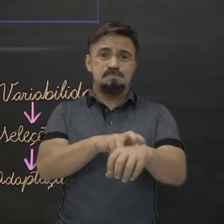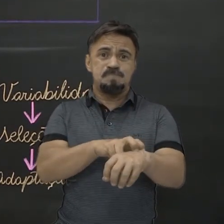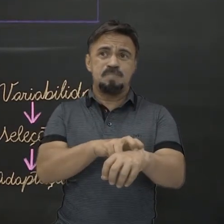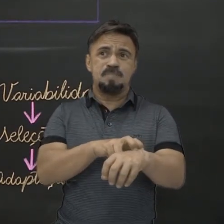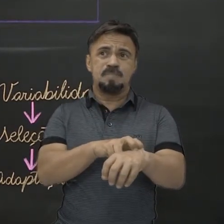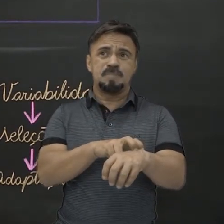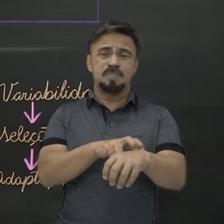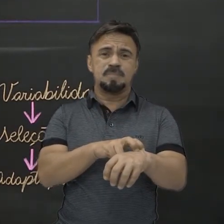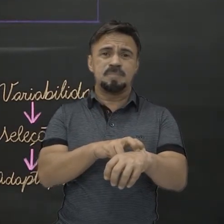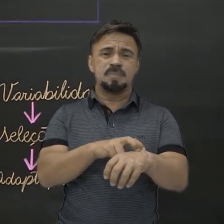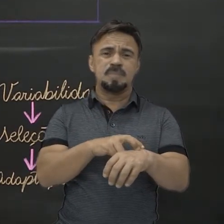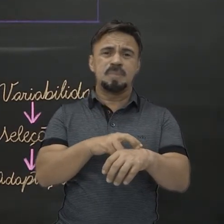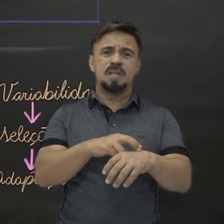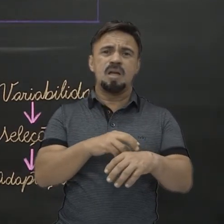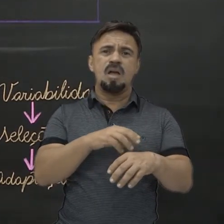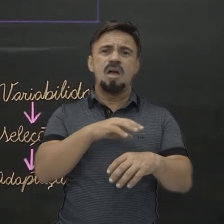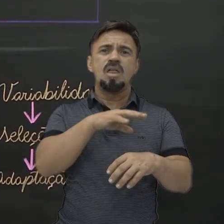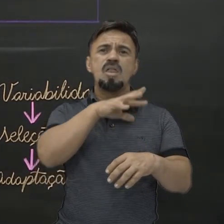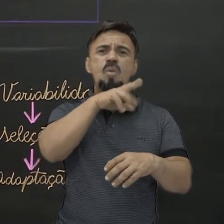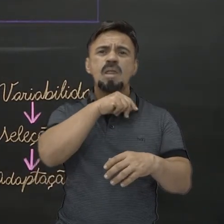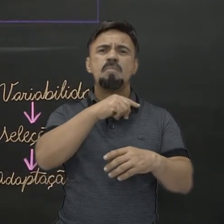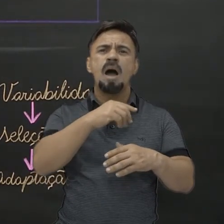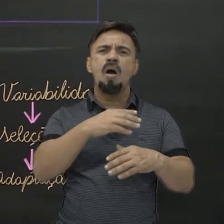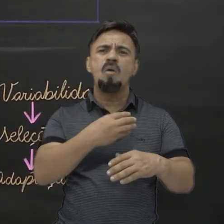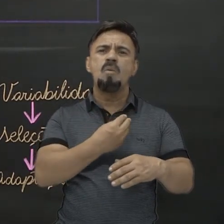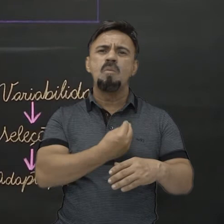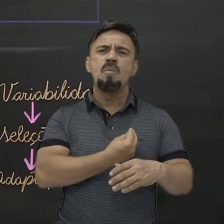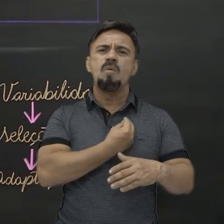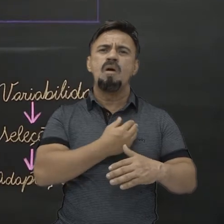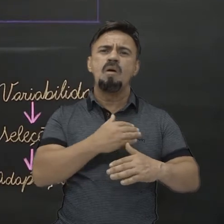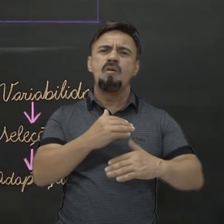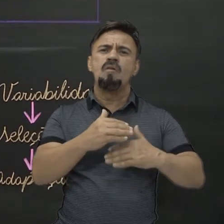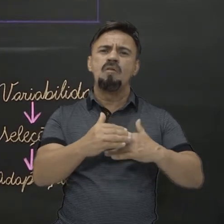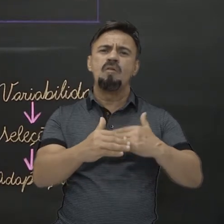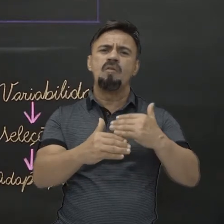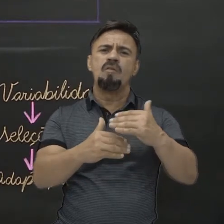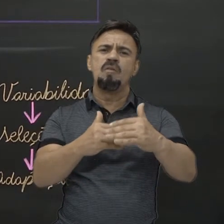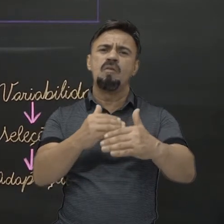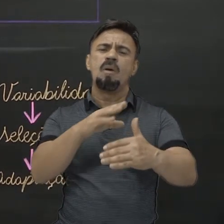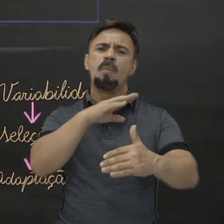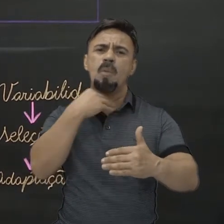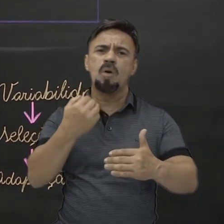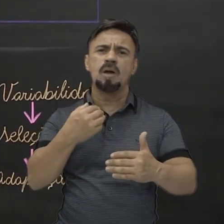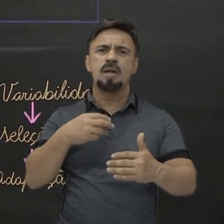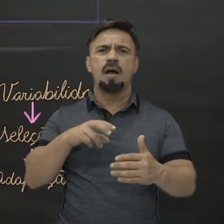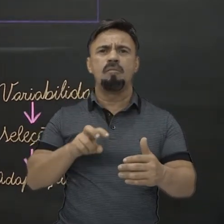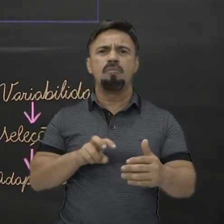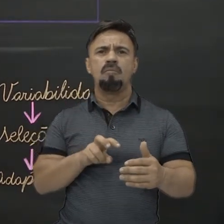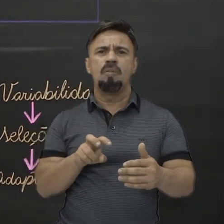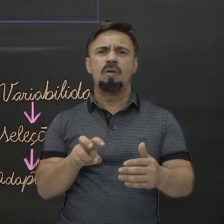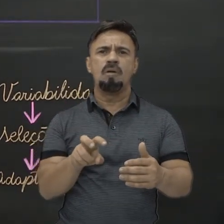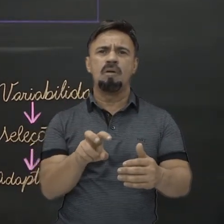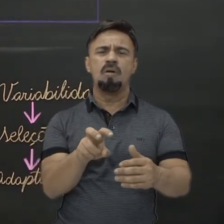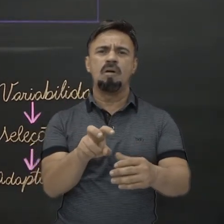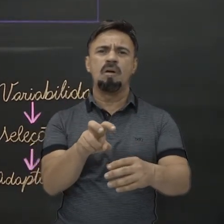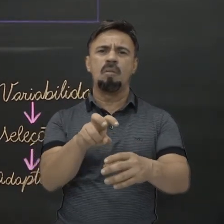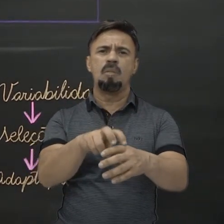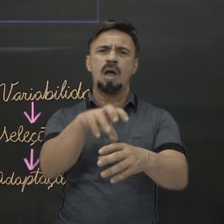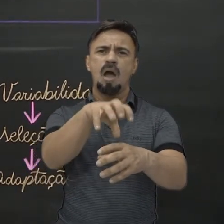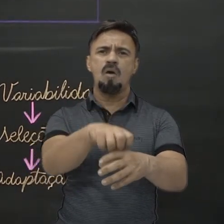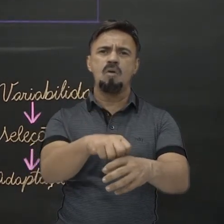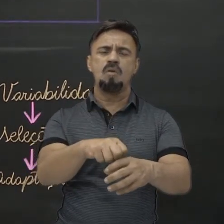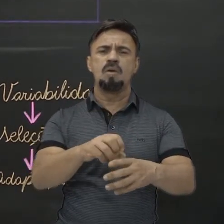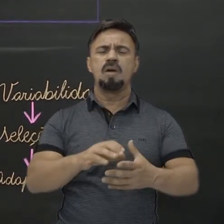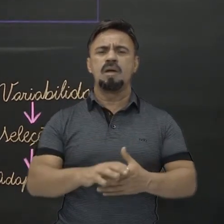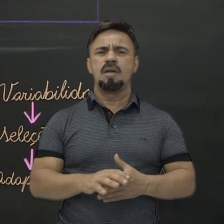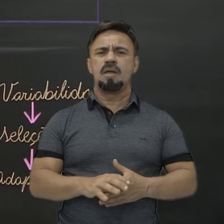ele não morria de imediato, ele morria um pouco mais à frente. E é claro, essa jararaca se deslocava até lá e se alimentava. Agora